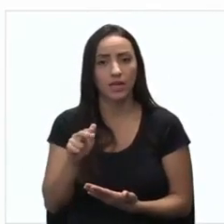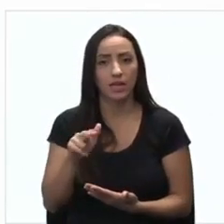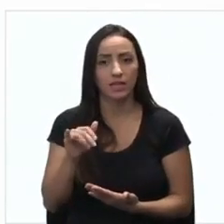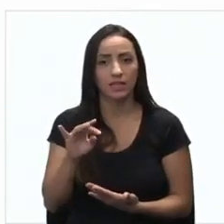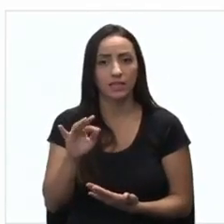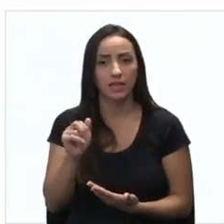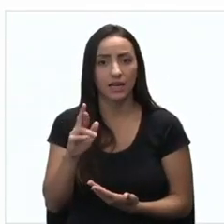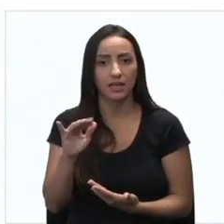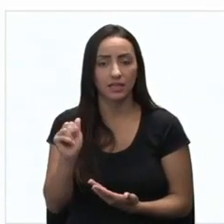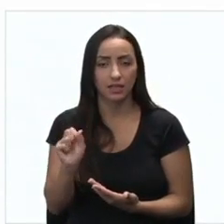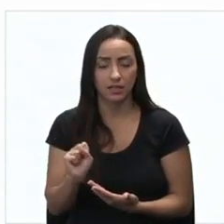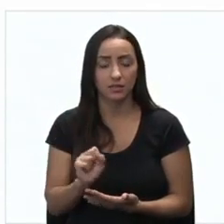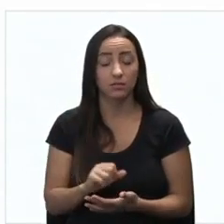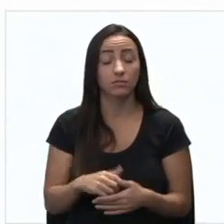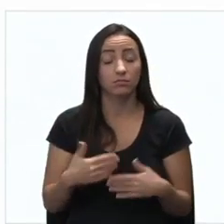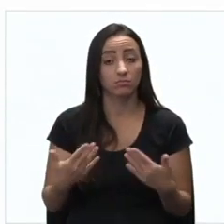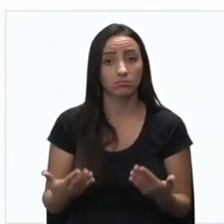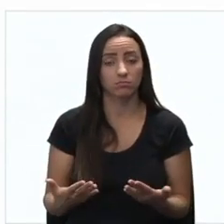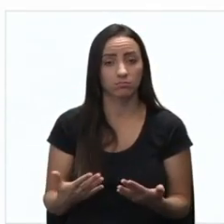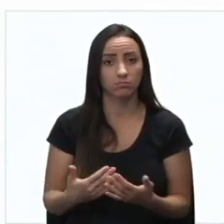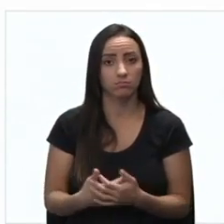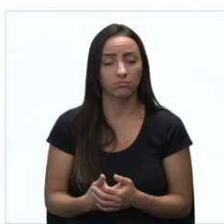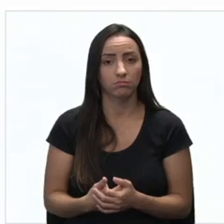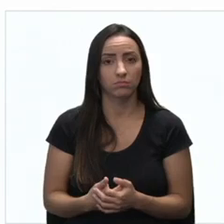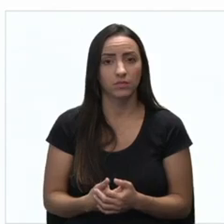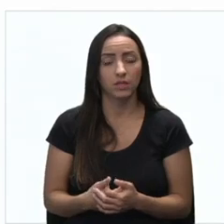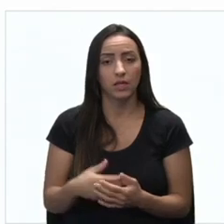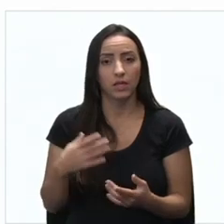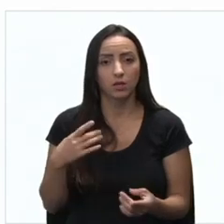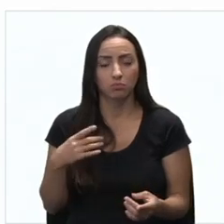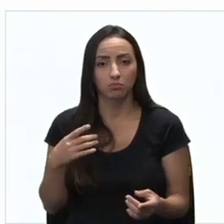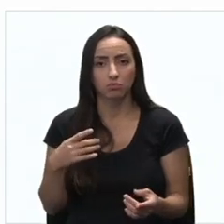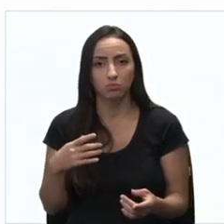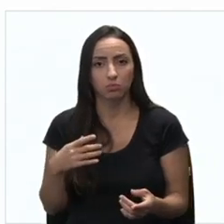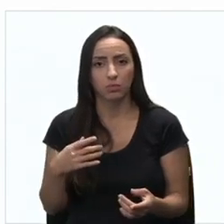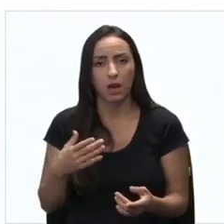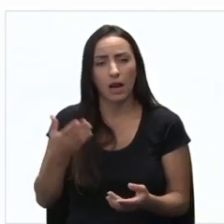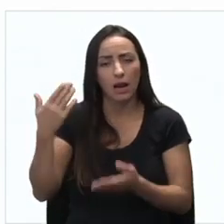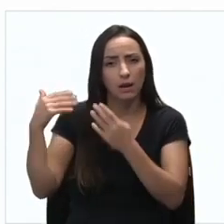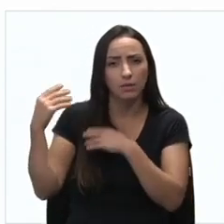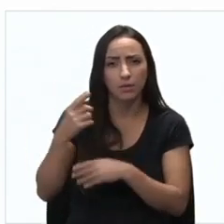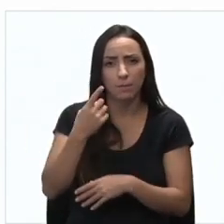Então, veja, após o descobrimento do Brasil, então lá em